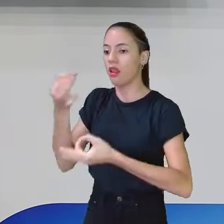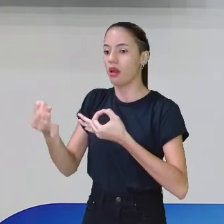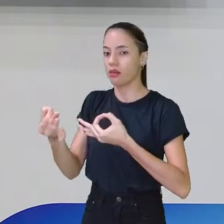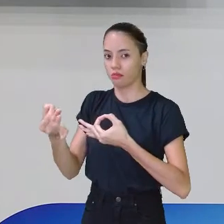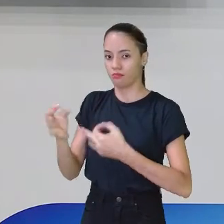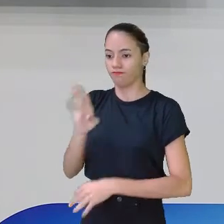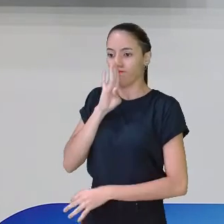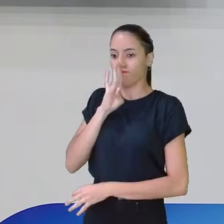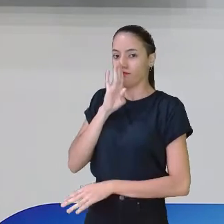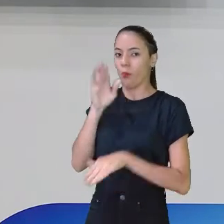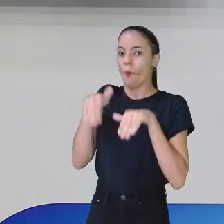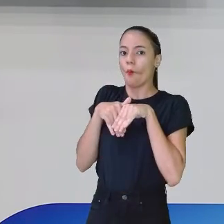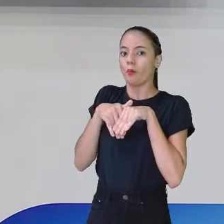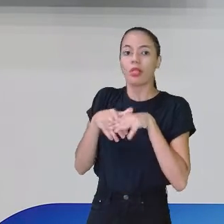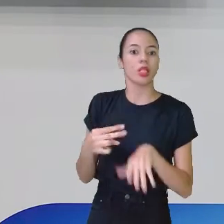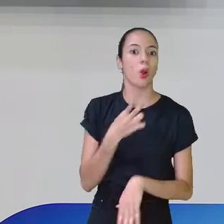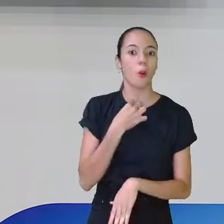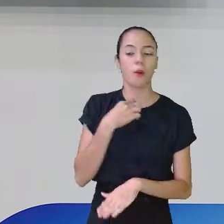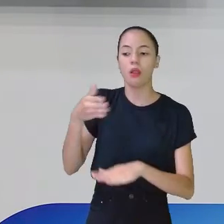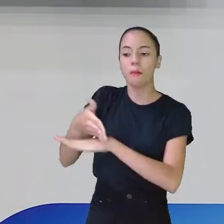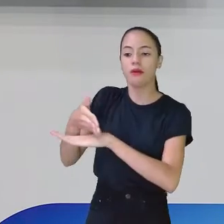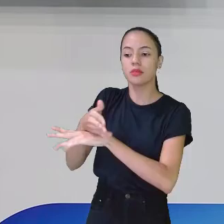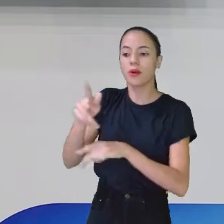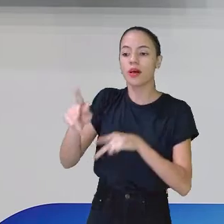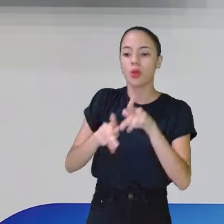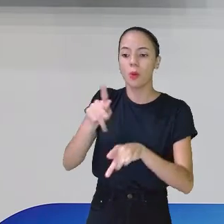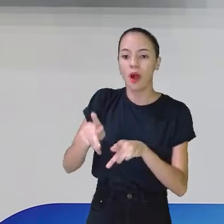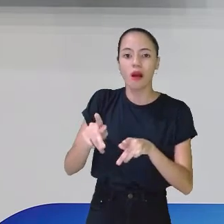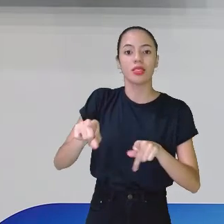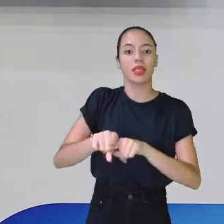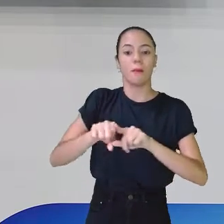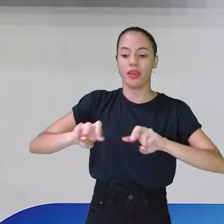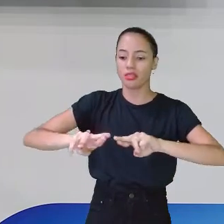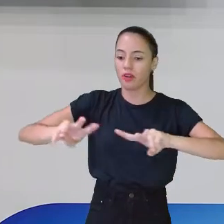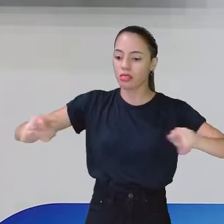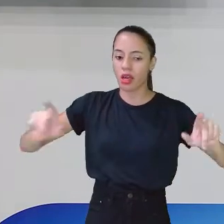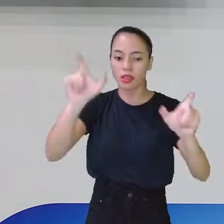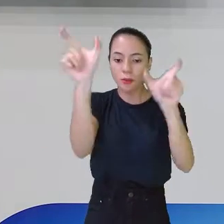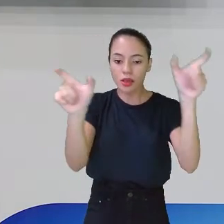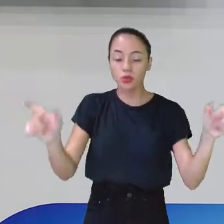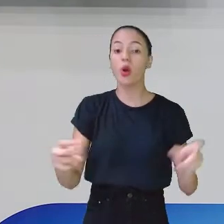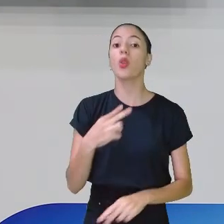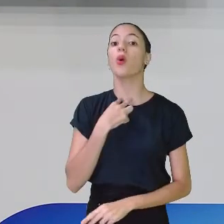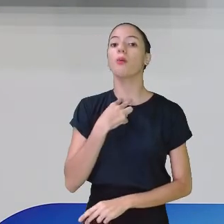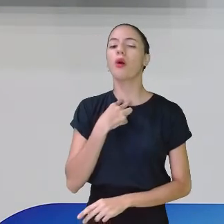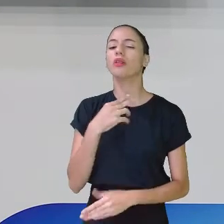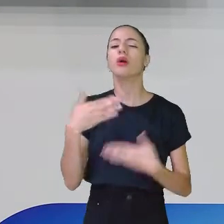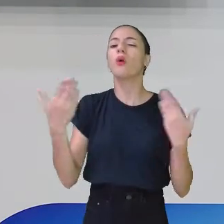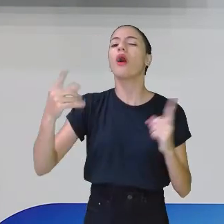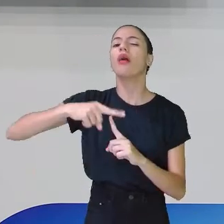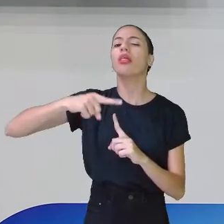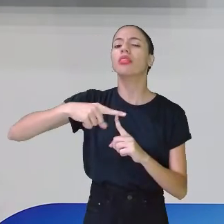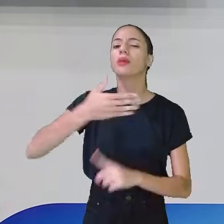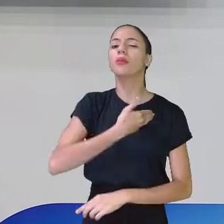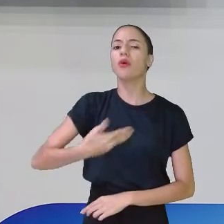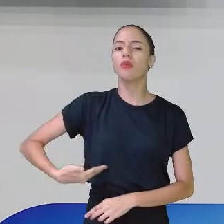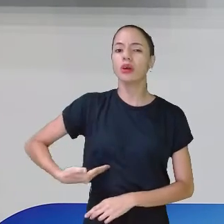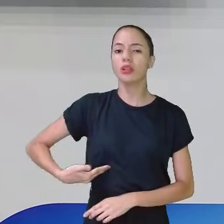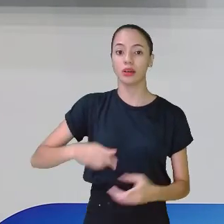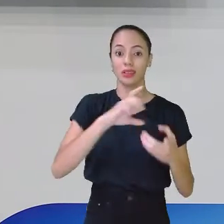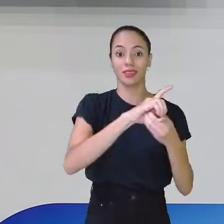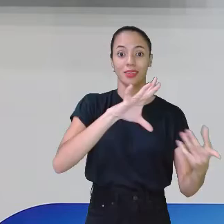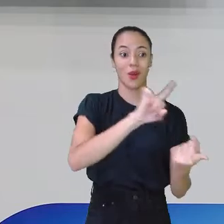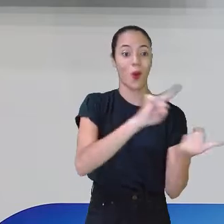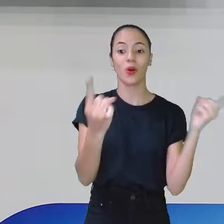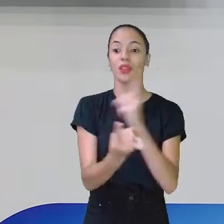participação popular, onde a gente não pode trazer essas diferenças, a diversidade, né? É o avesso da democracia,